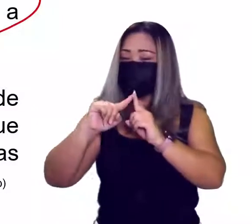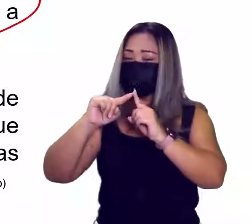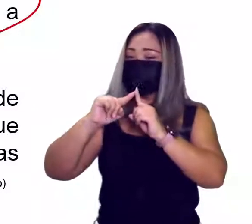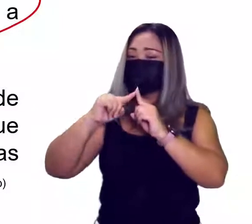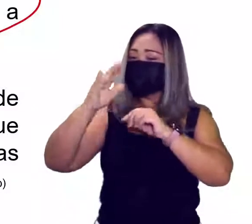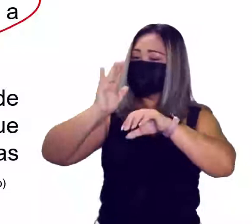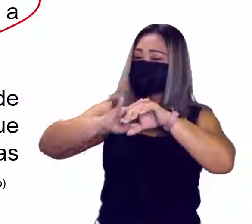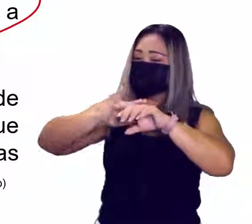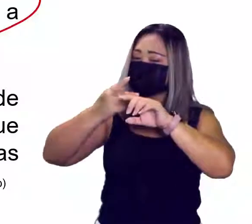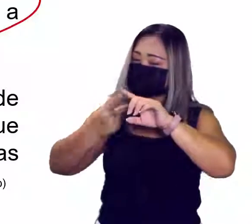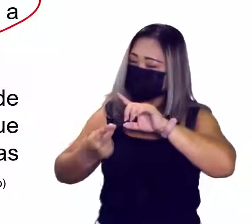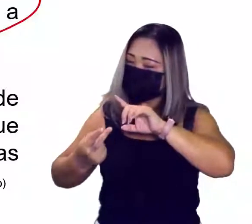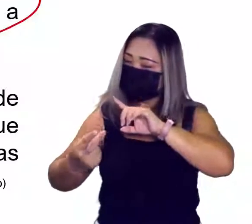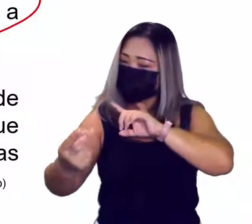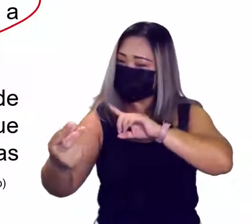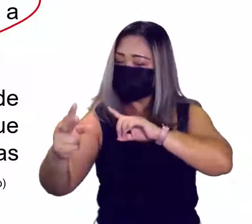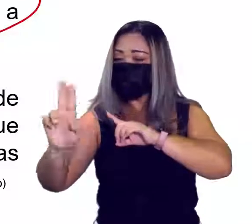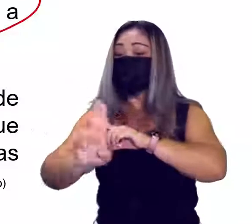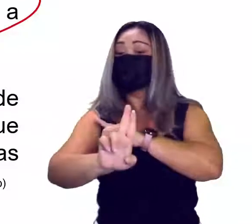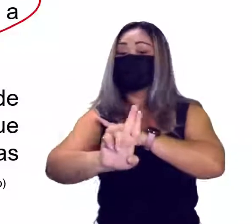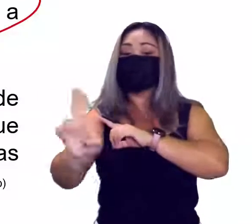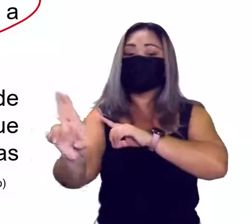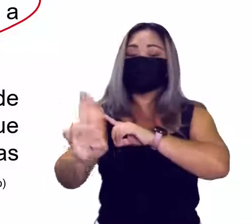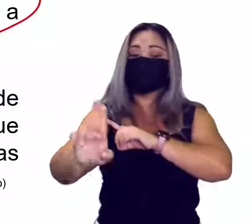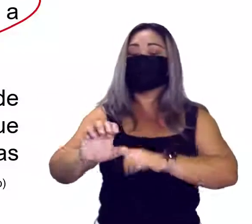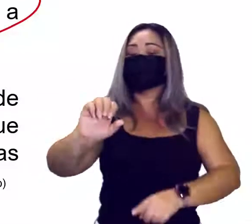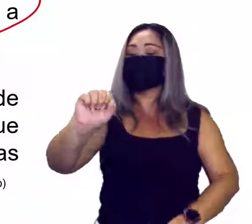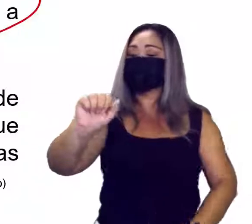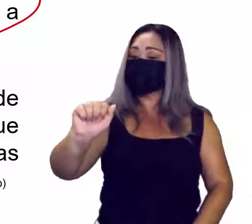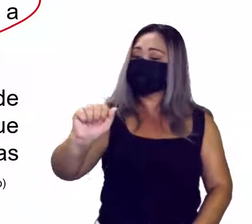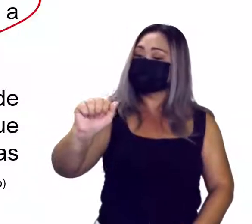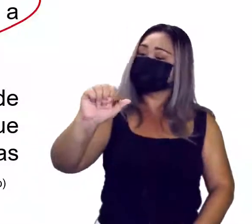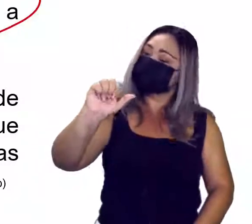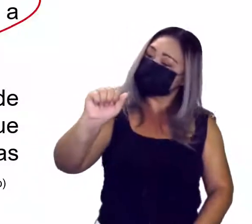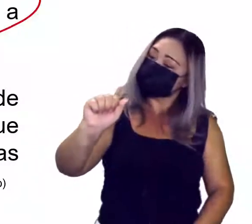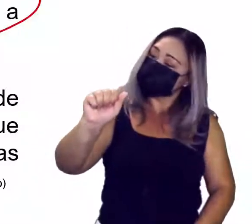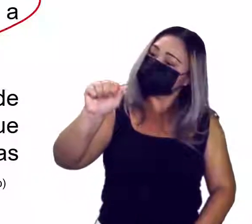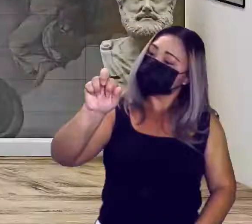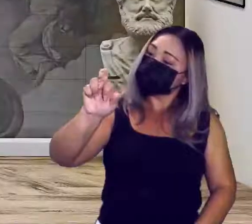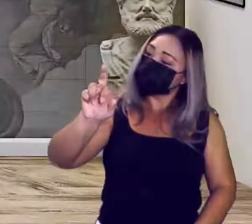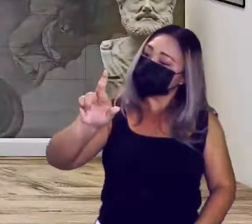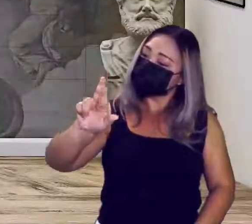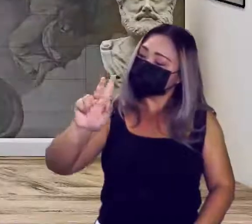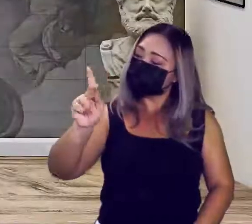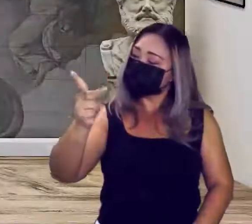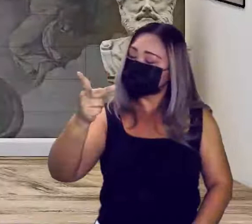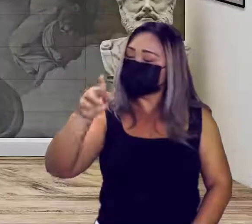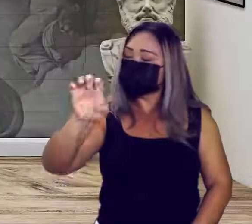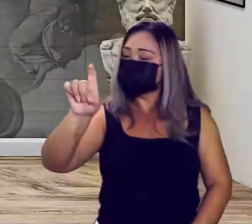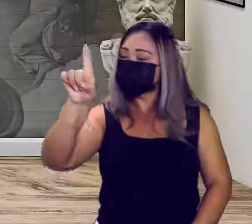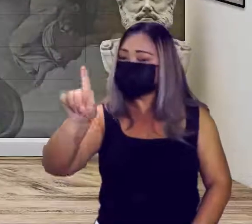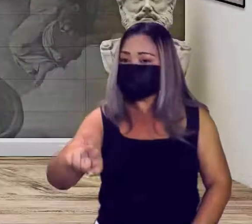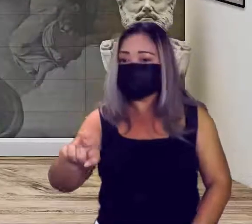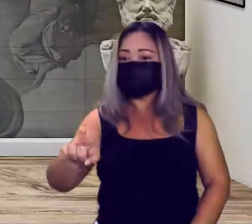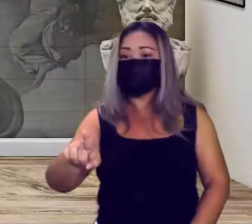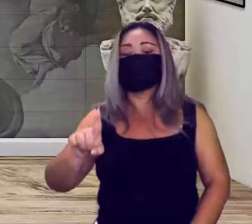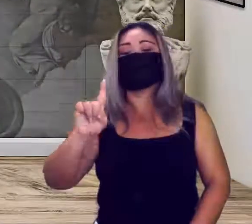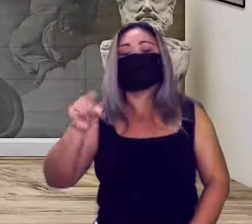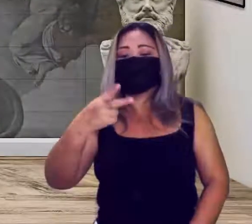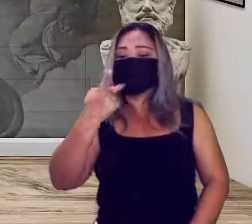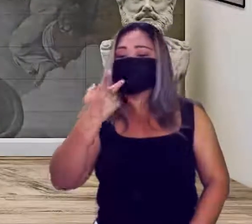coisas, chamava de arché. Pode chamar de arqué, tá? Logo quando nós falamos que o